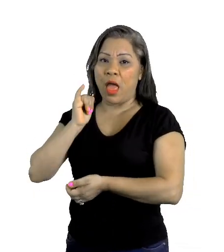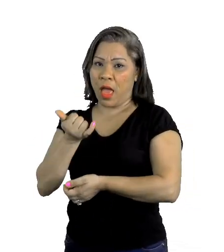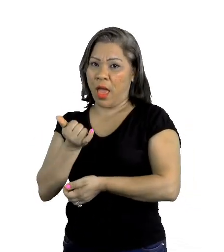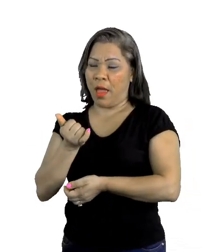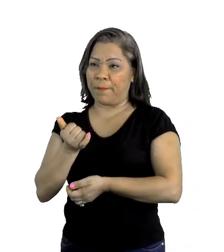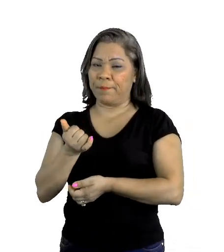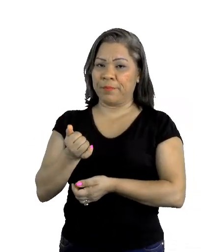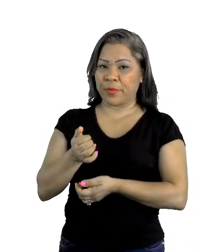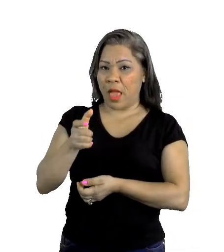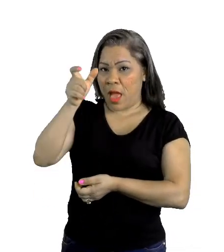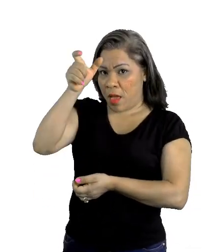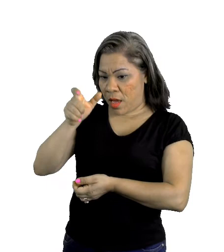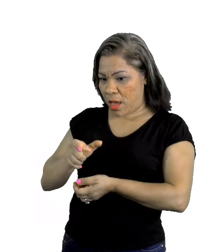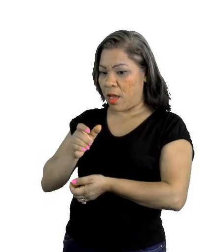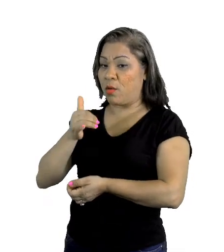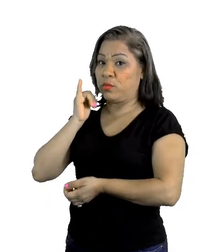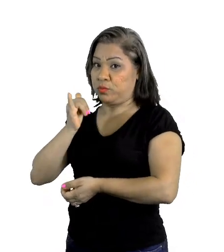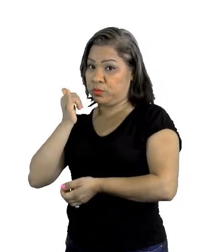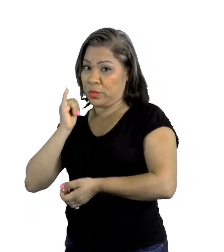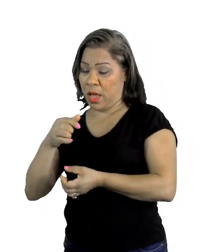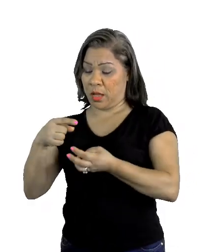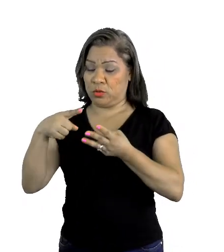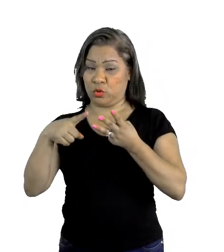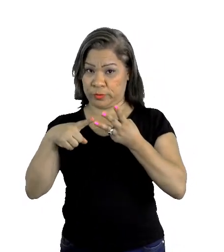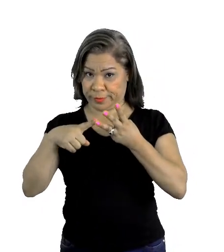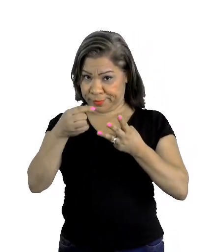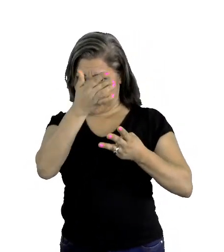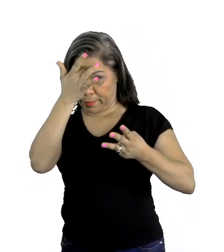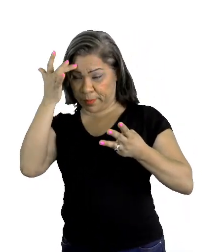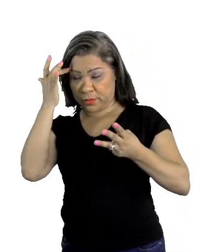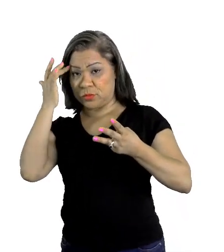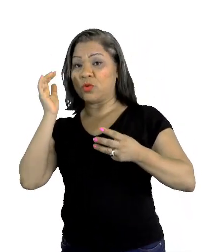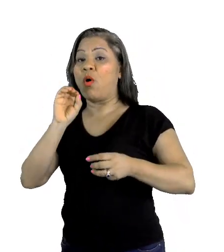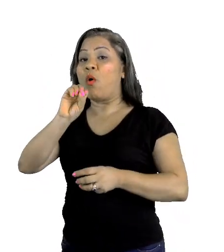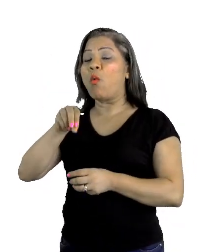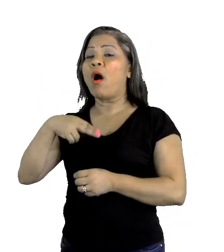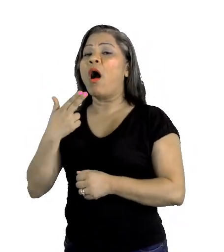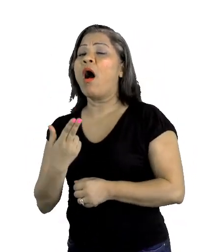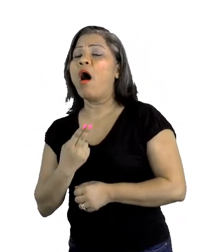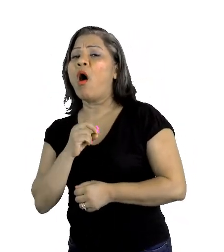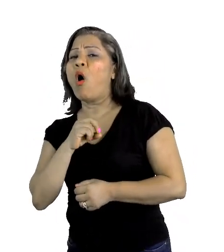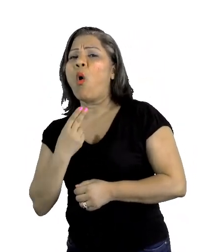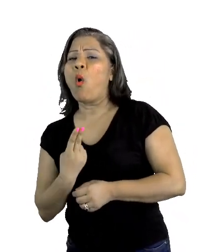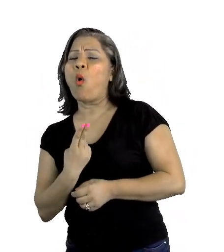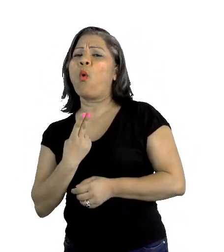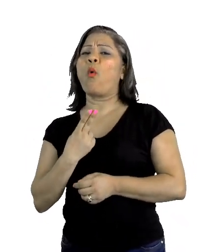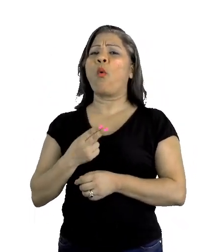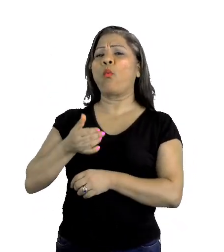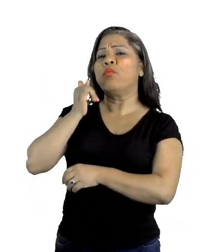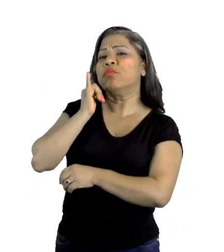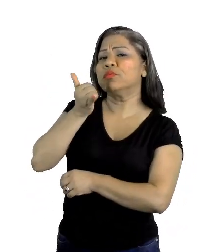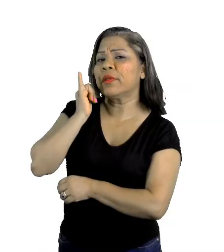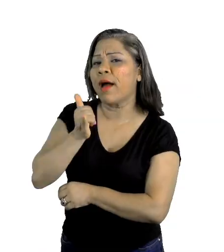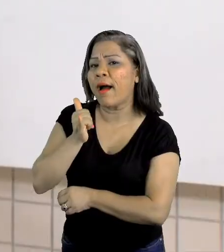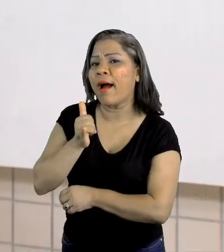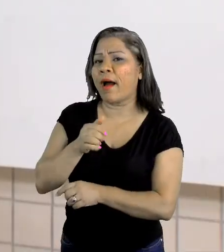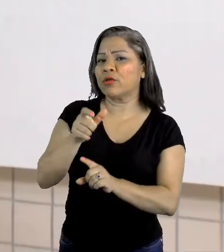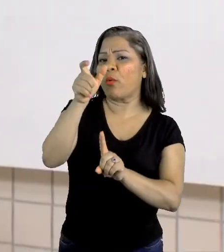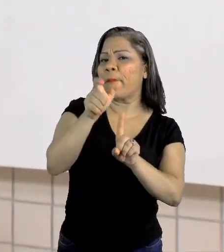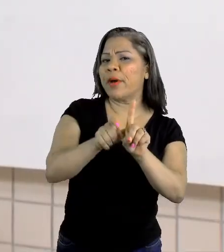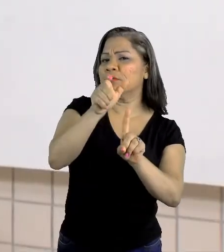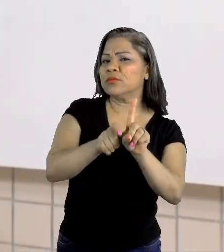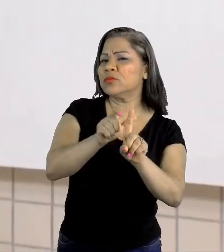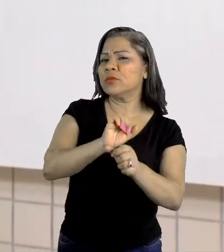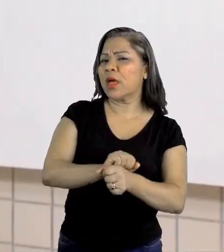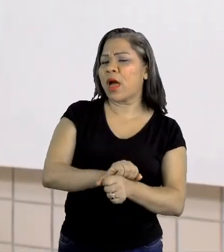terceira pessoa ou é um narrador personagem em primeira pessoa? E aí, o